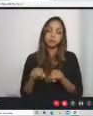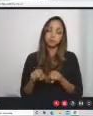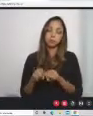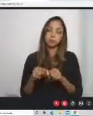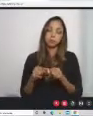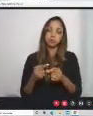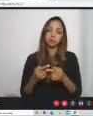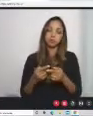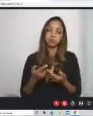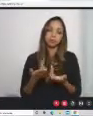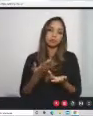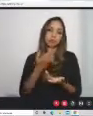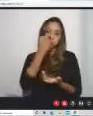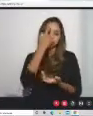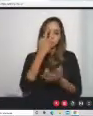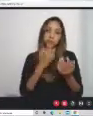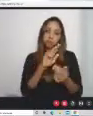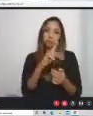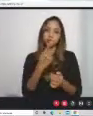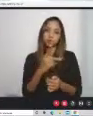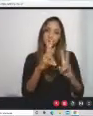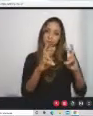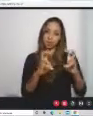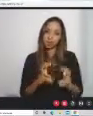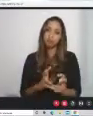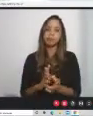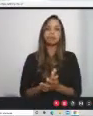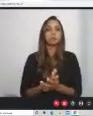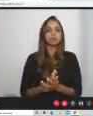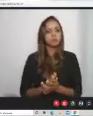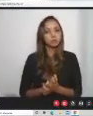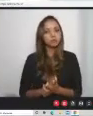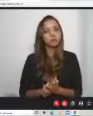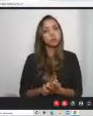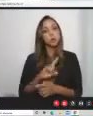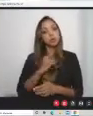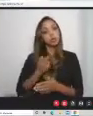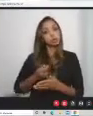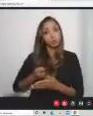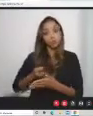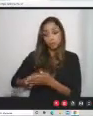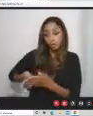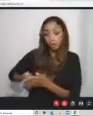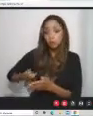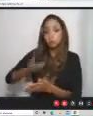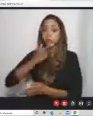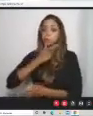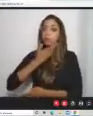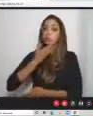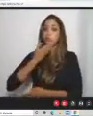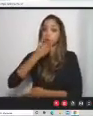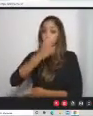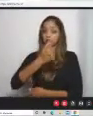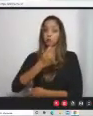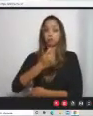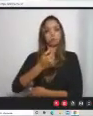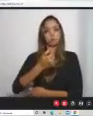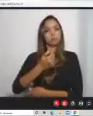aqui, mas também estamos na busca para que seja feito da melhor forma, para que seja restabelecido, para que